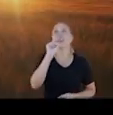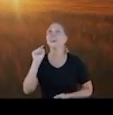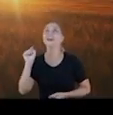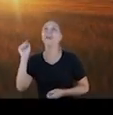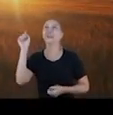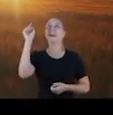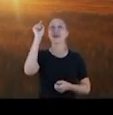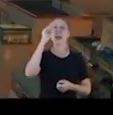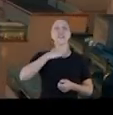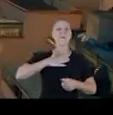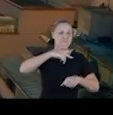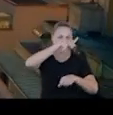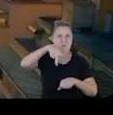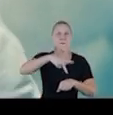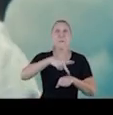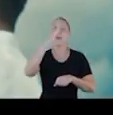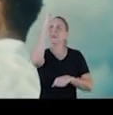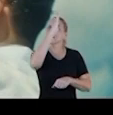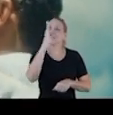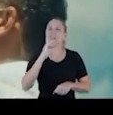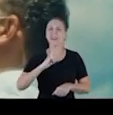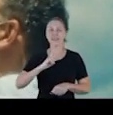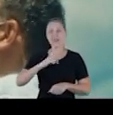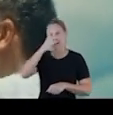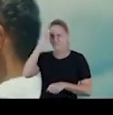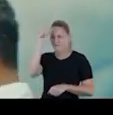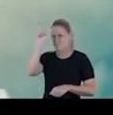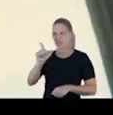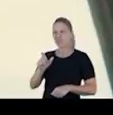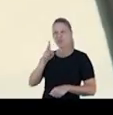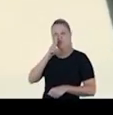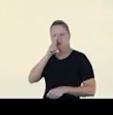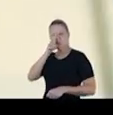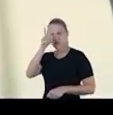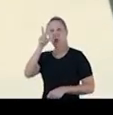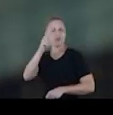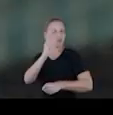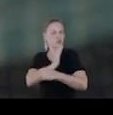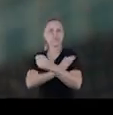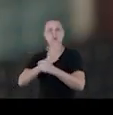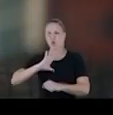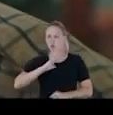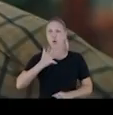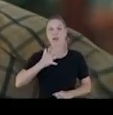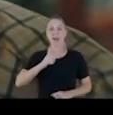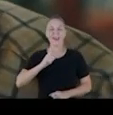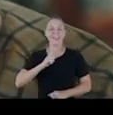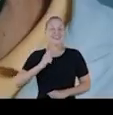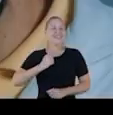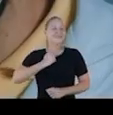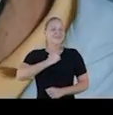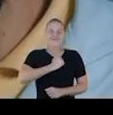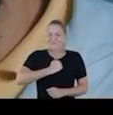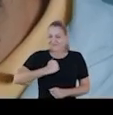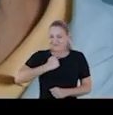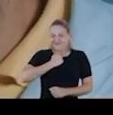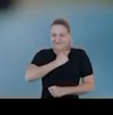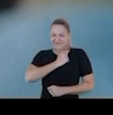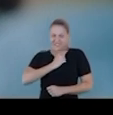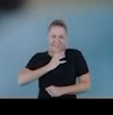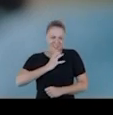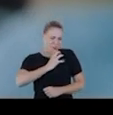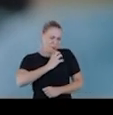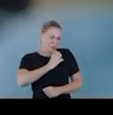Em cada canto desse meu país tem brasileiro forte. Tem a saudade